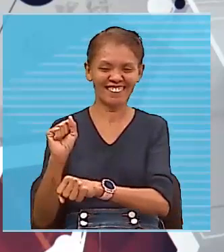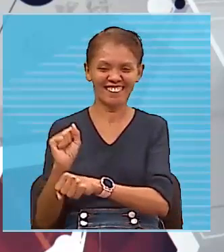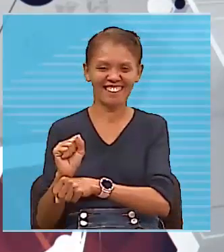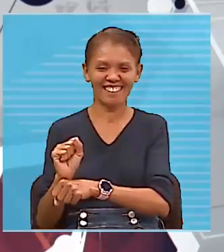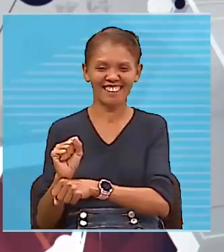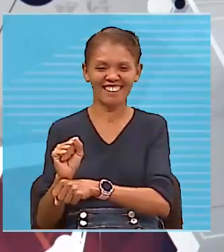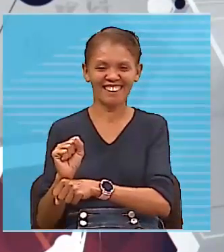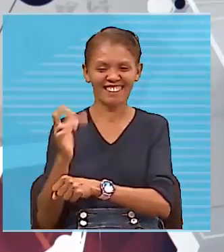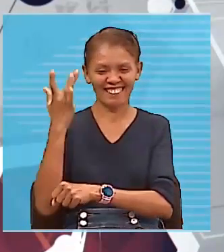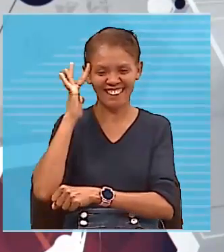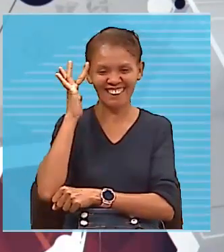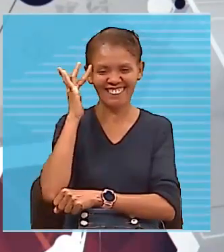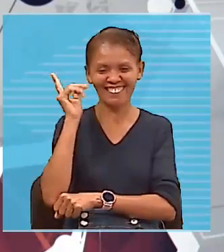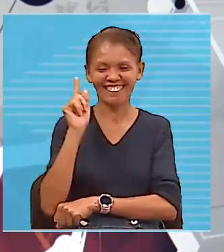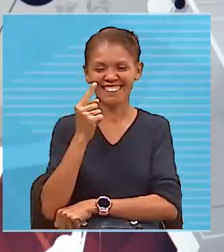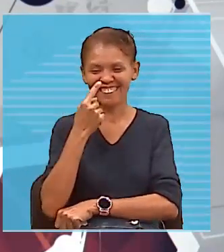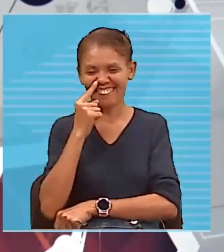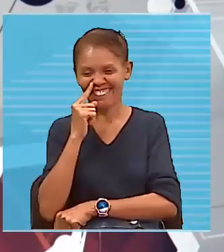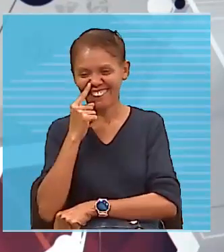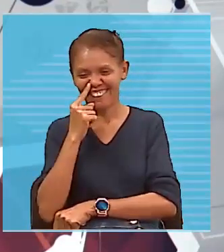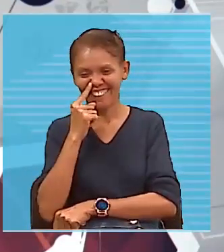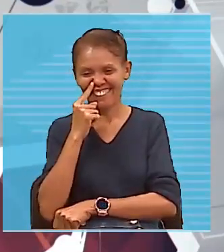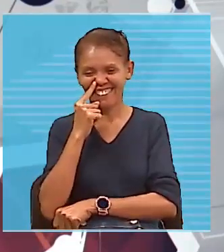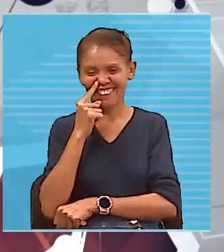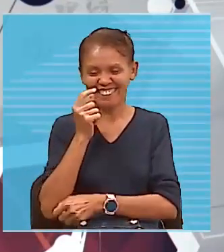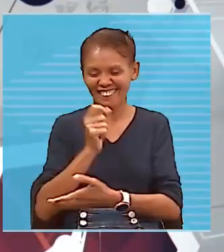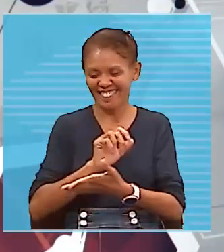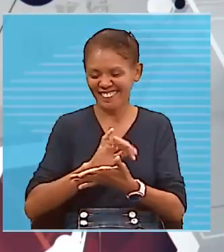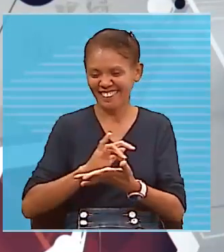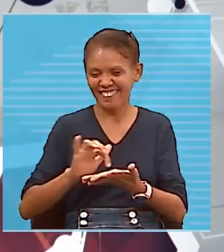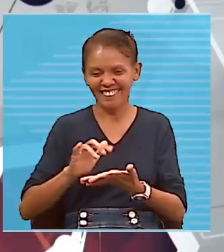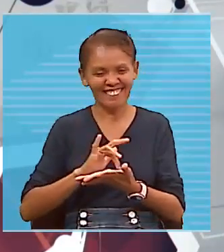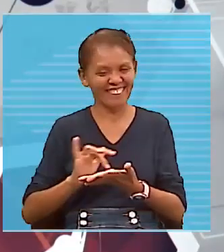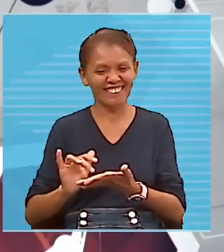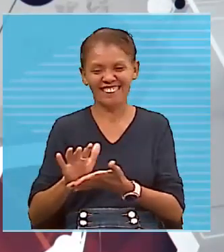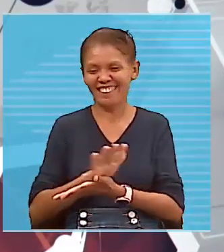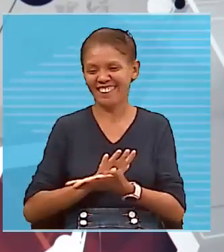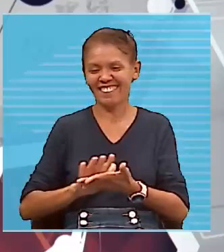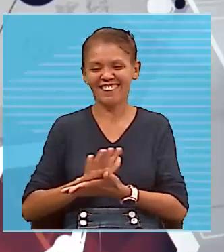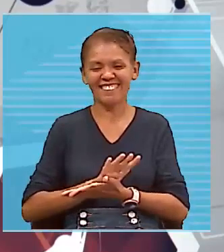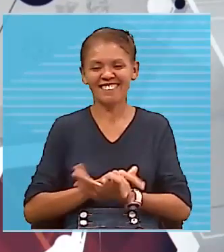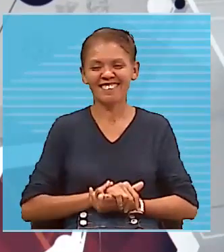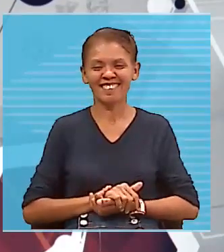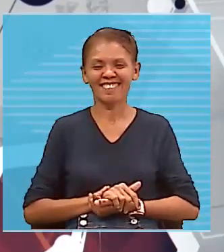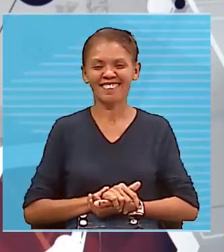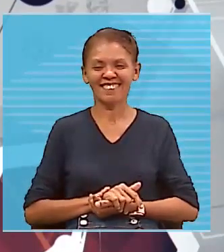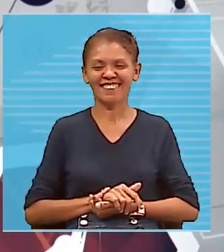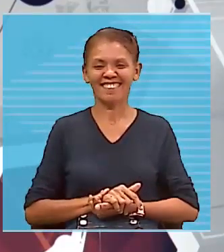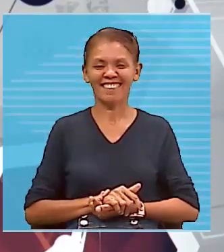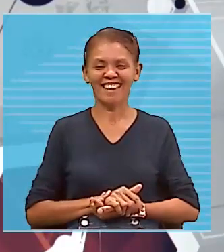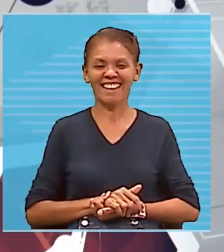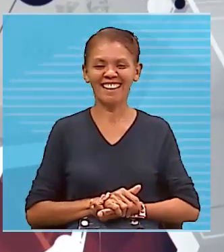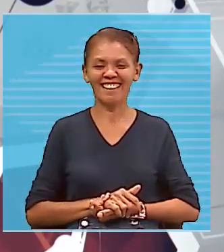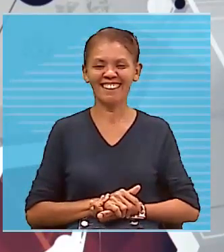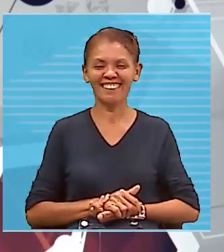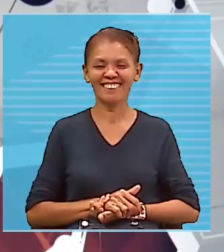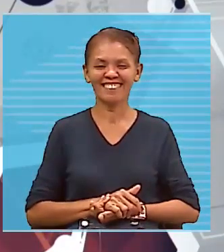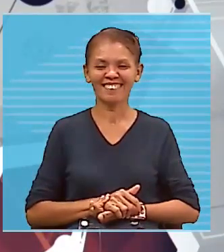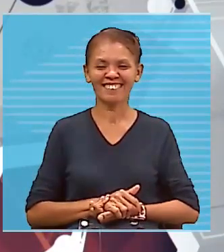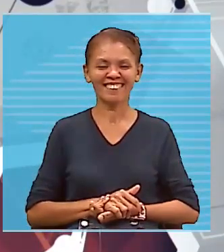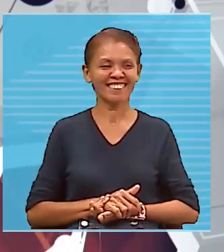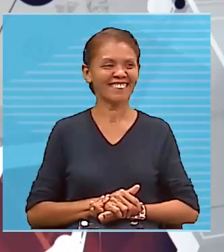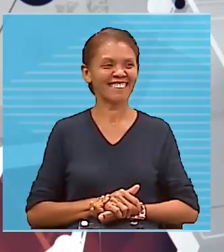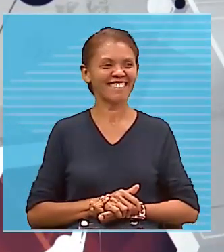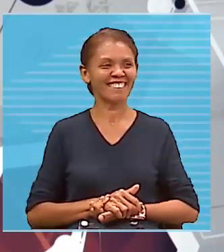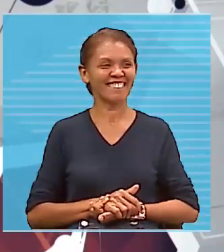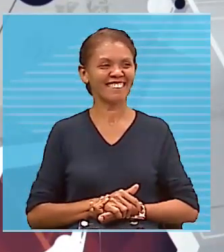conversar comigo, hein, Adriana? Ah, presta atenção. Canavieira, cadê vocês? Tira o dedo da venta. Meu esposo